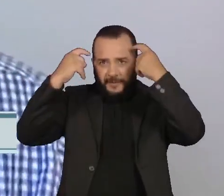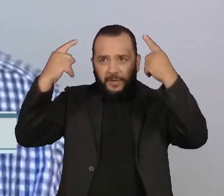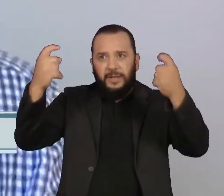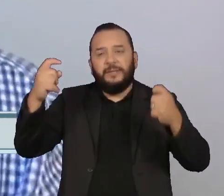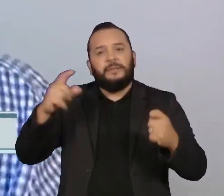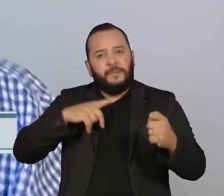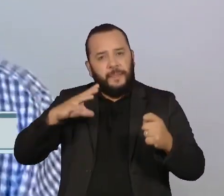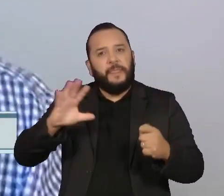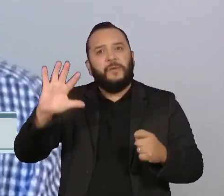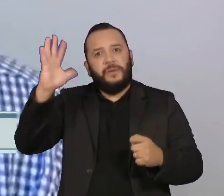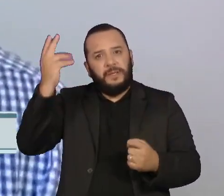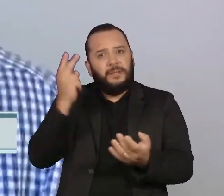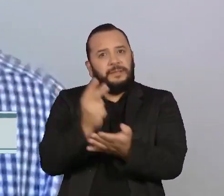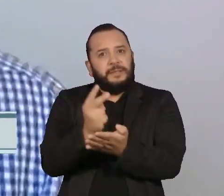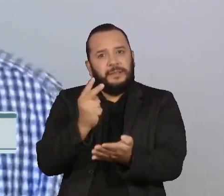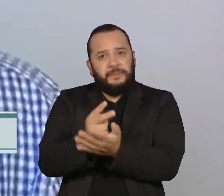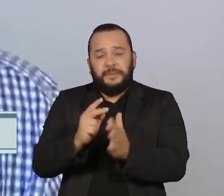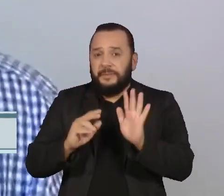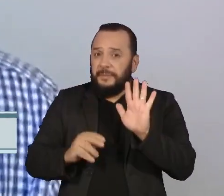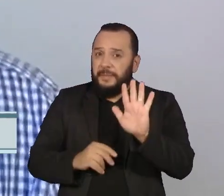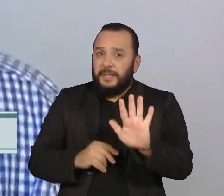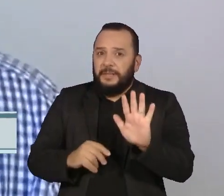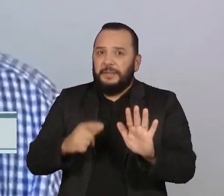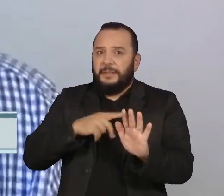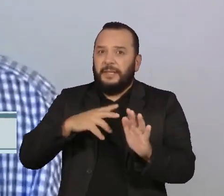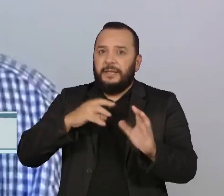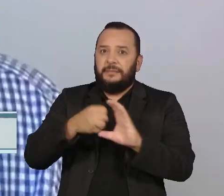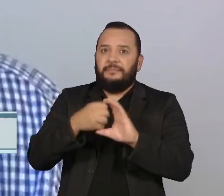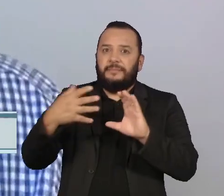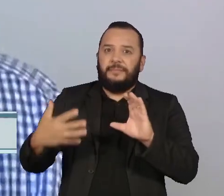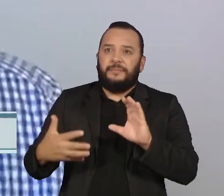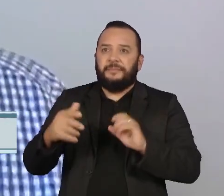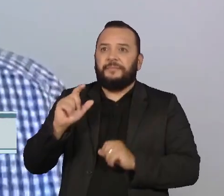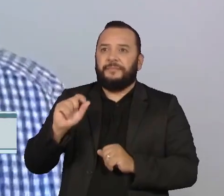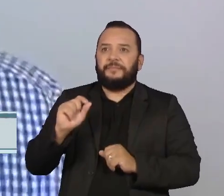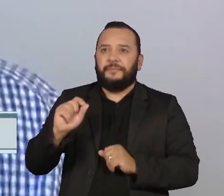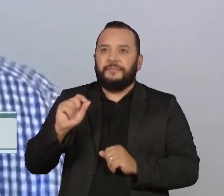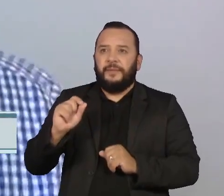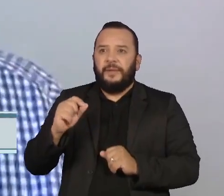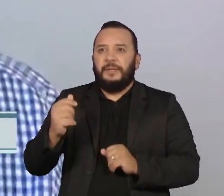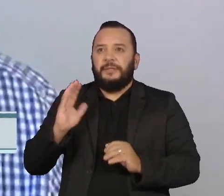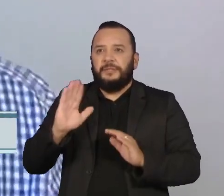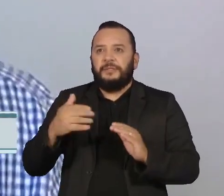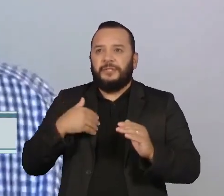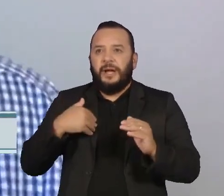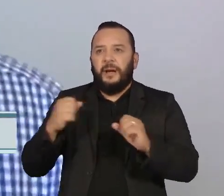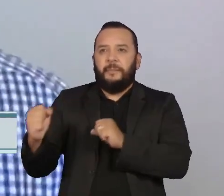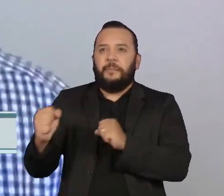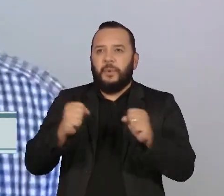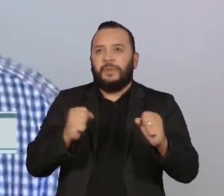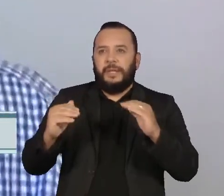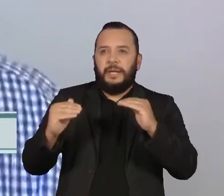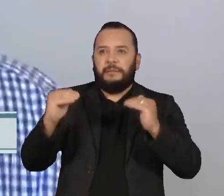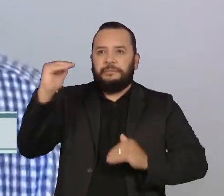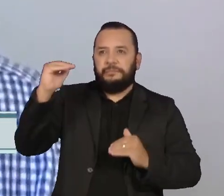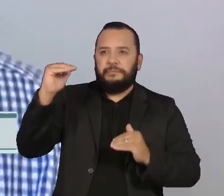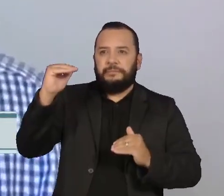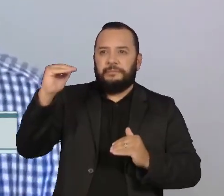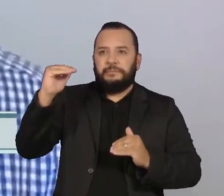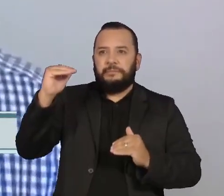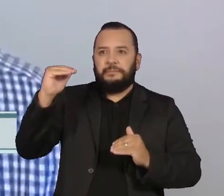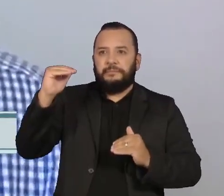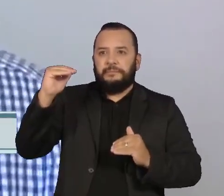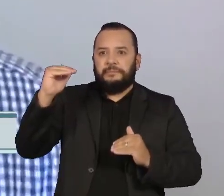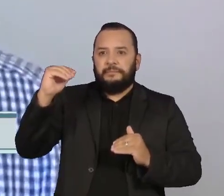que ocorre de forma frequente e que tem uma das características sendo essa desigualdade de poder. Então, quando a gente começa a